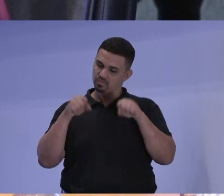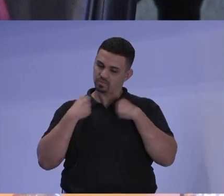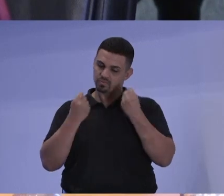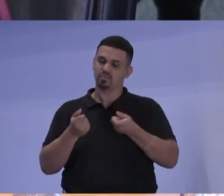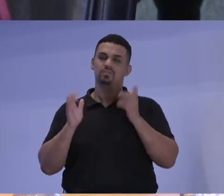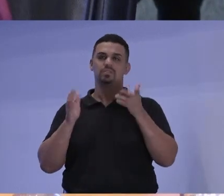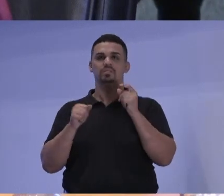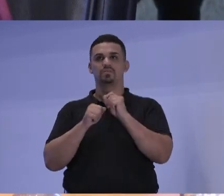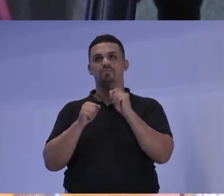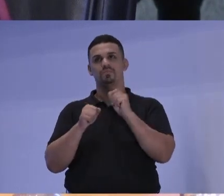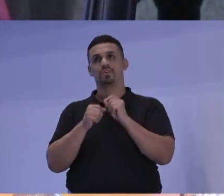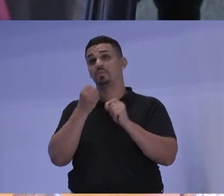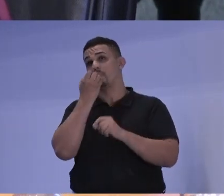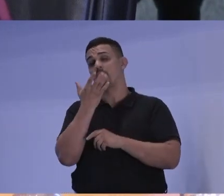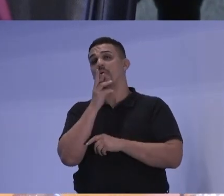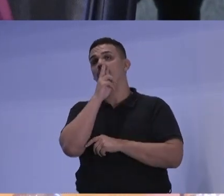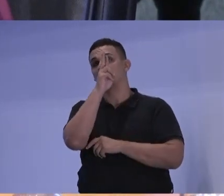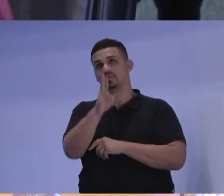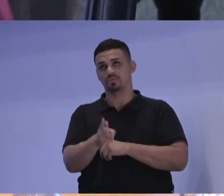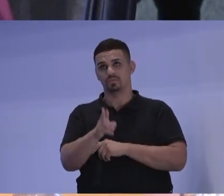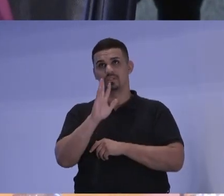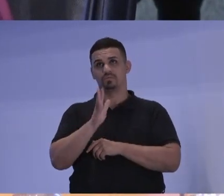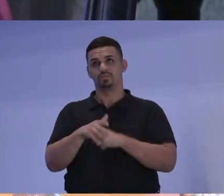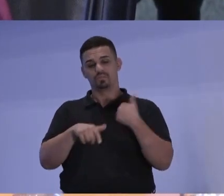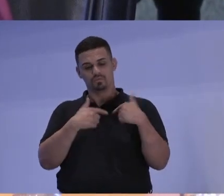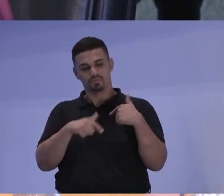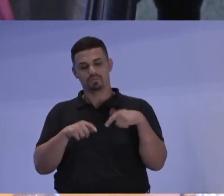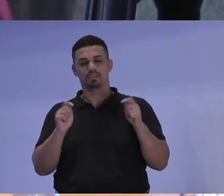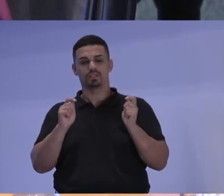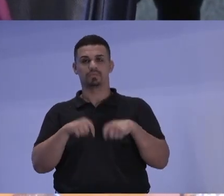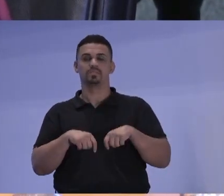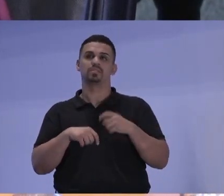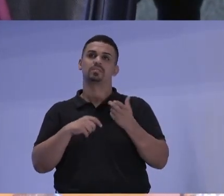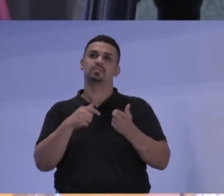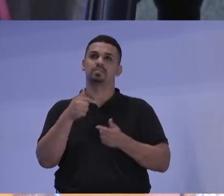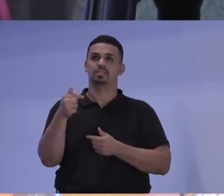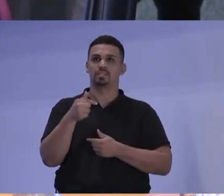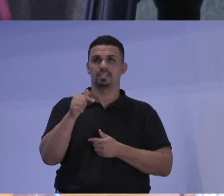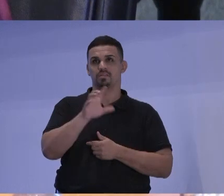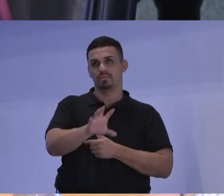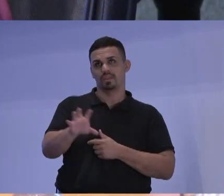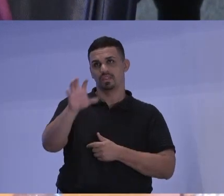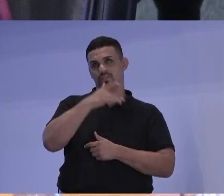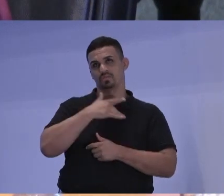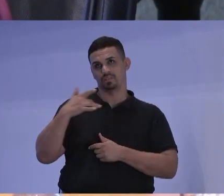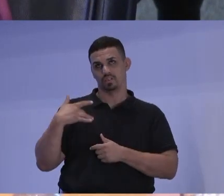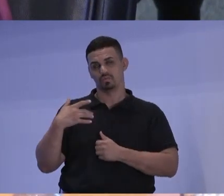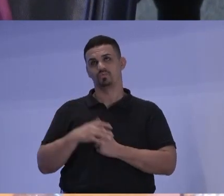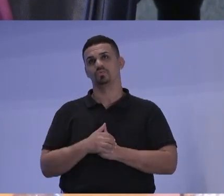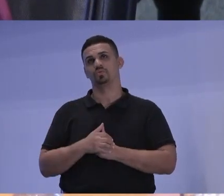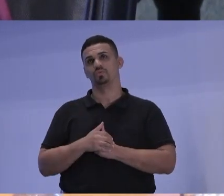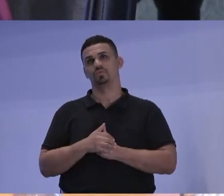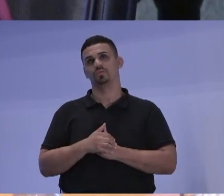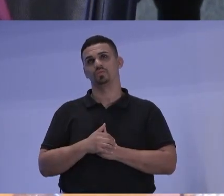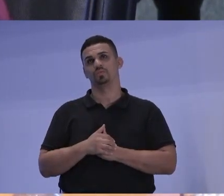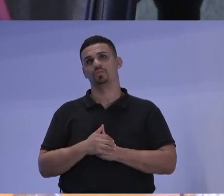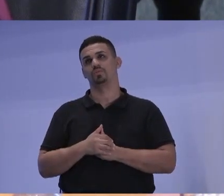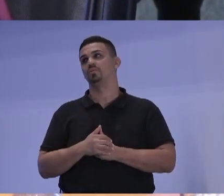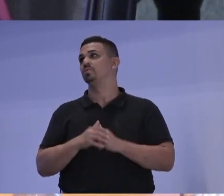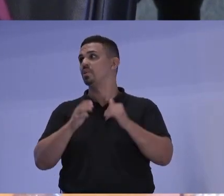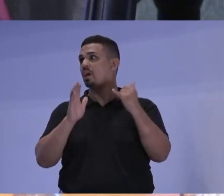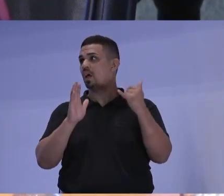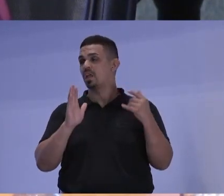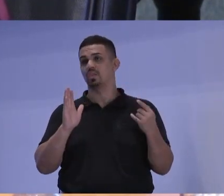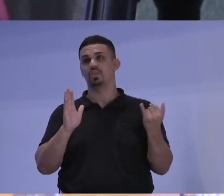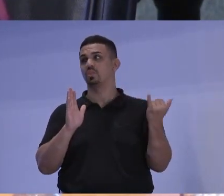já temos bons resultados da atuação na capacitação nas 7 regiões de saúde, não só em termos de notificação,